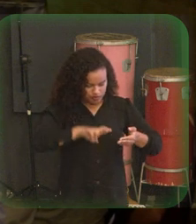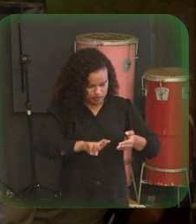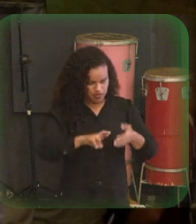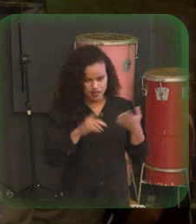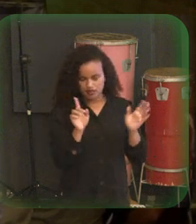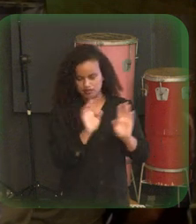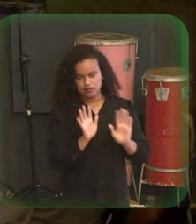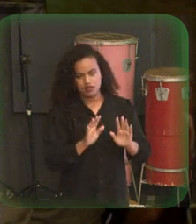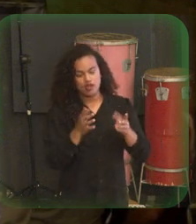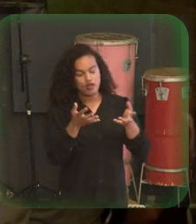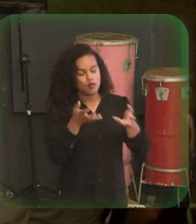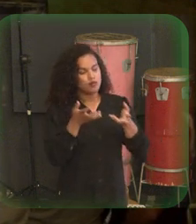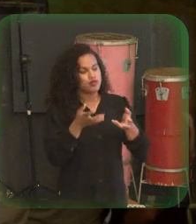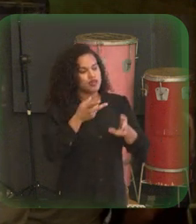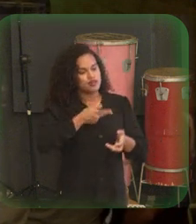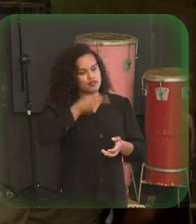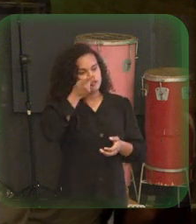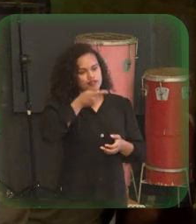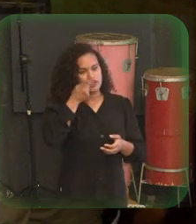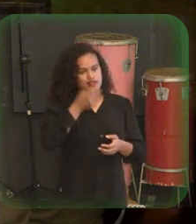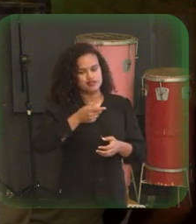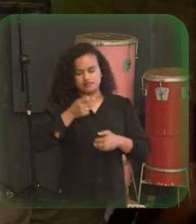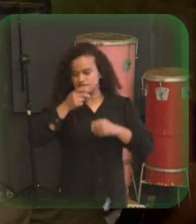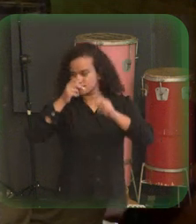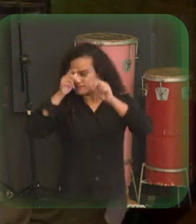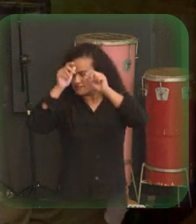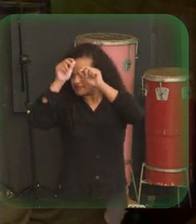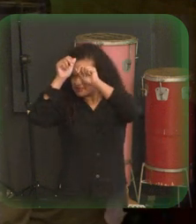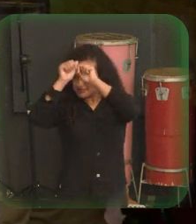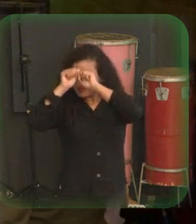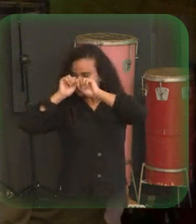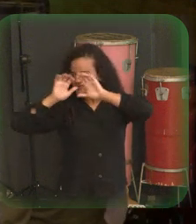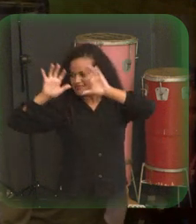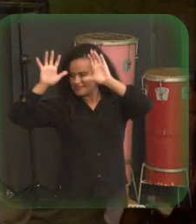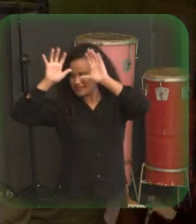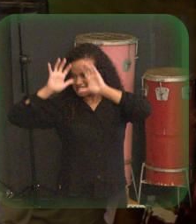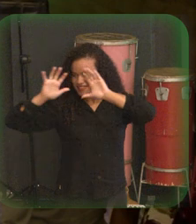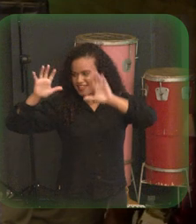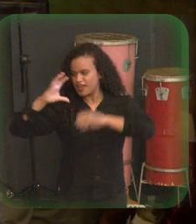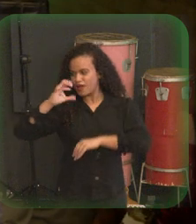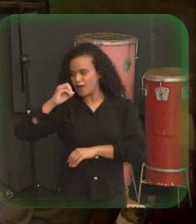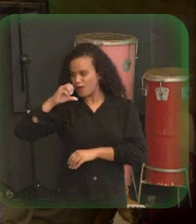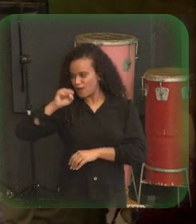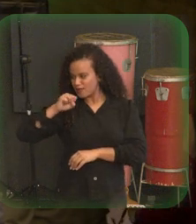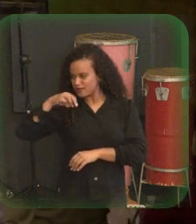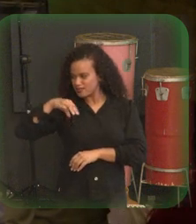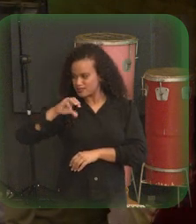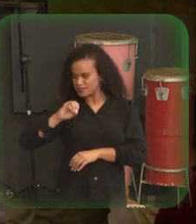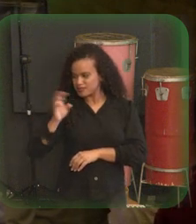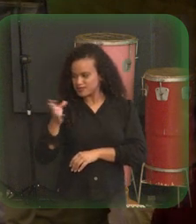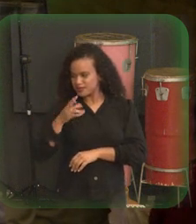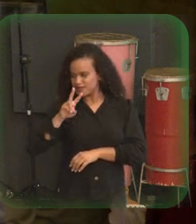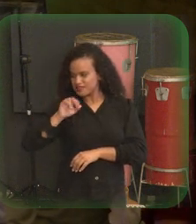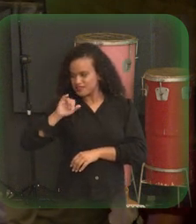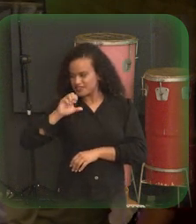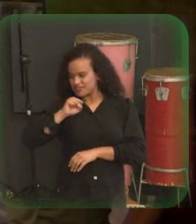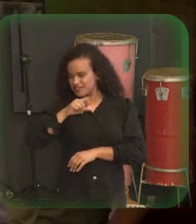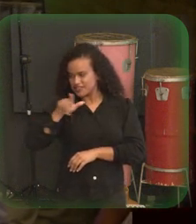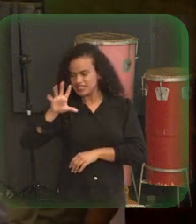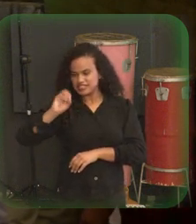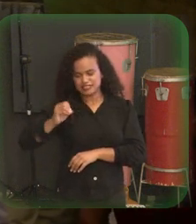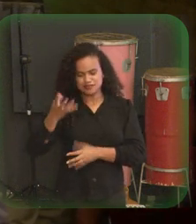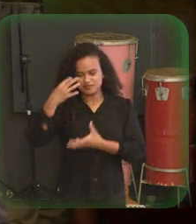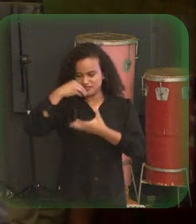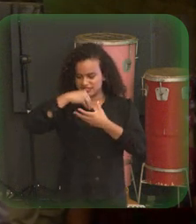partir de uma cosmovisão que geralmente não está inserida dentro